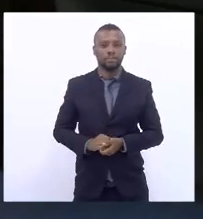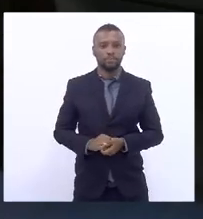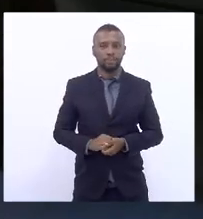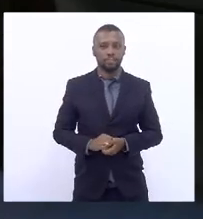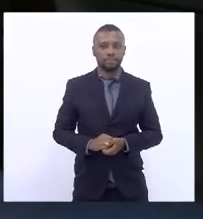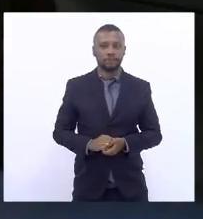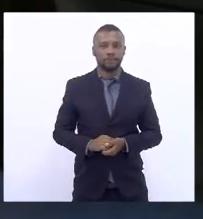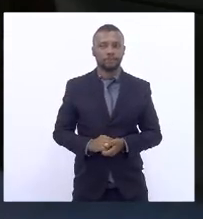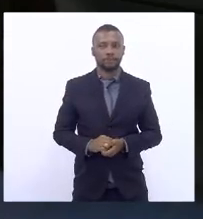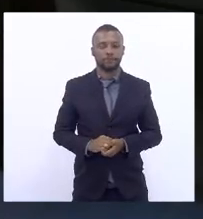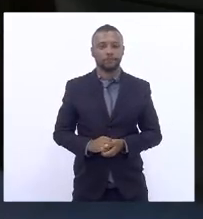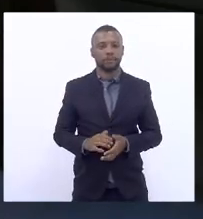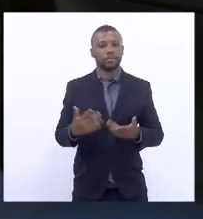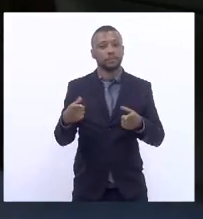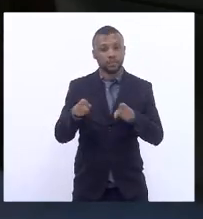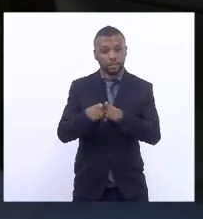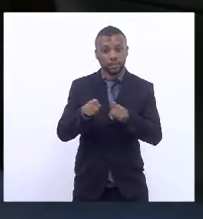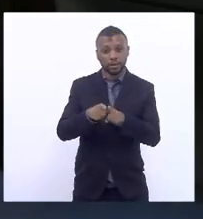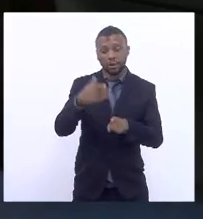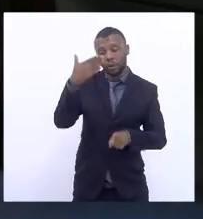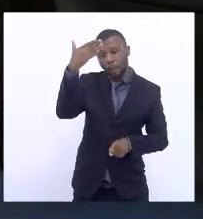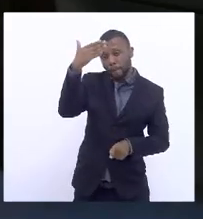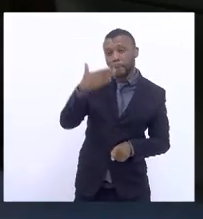E isso também se constata